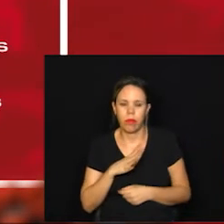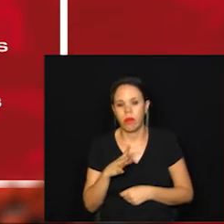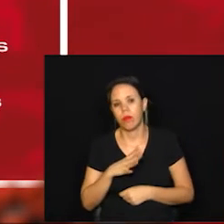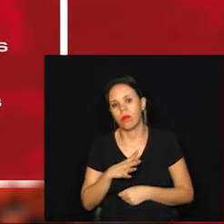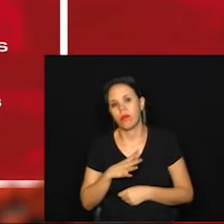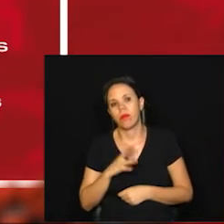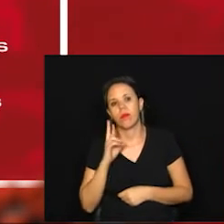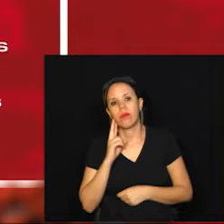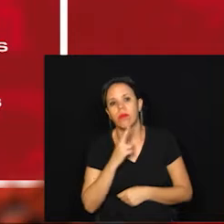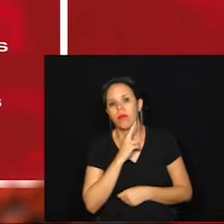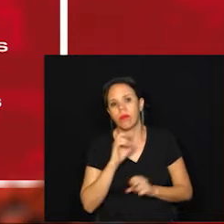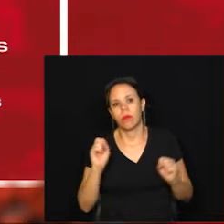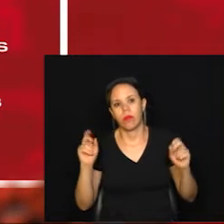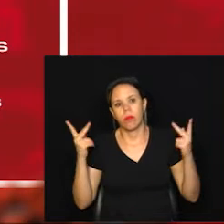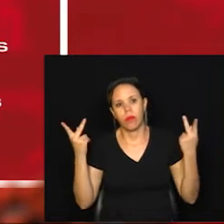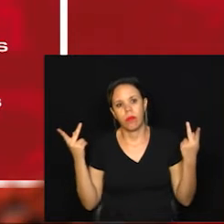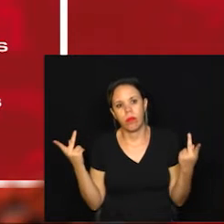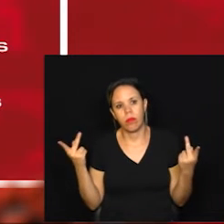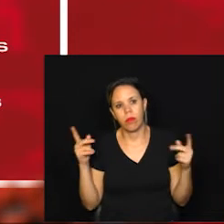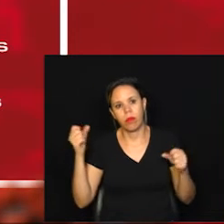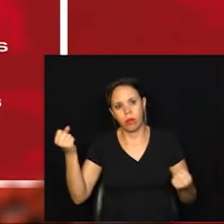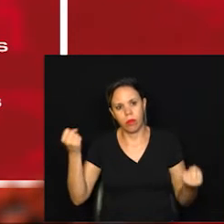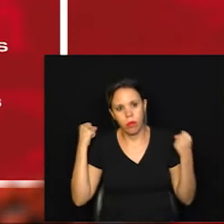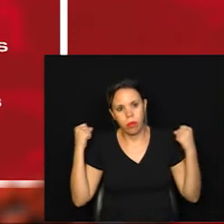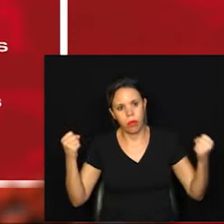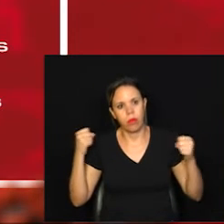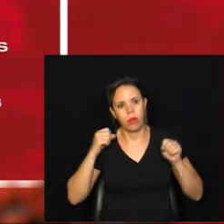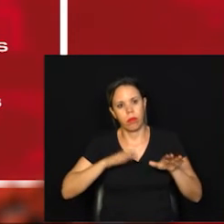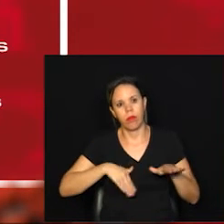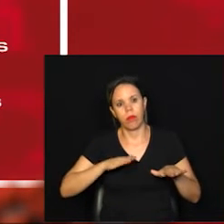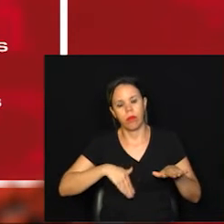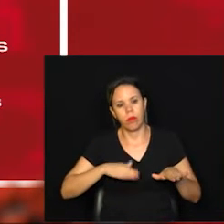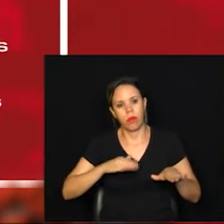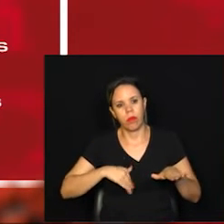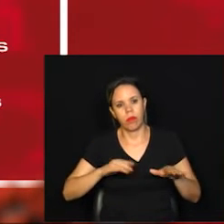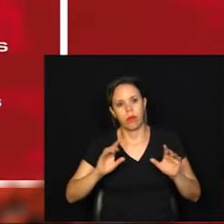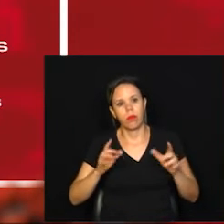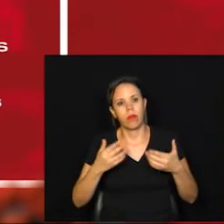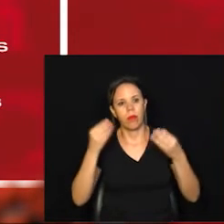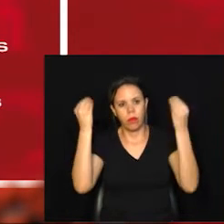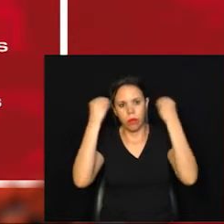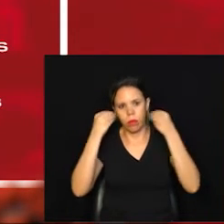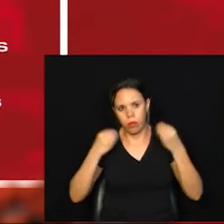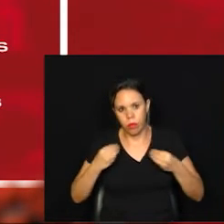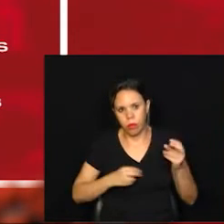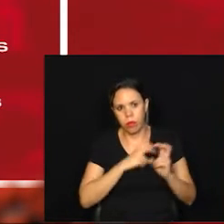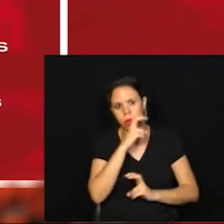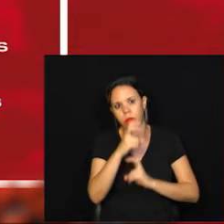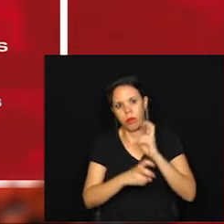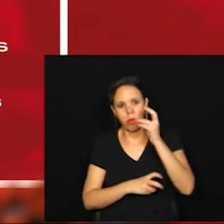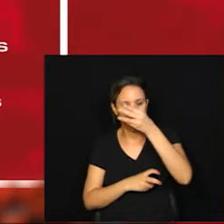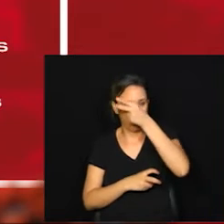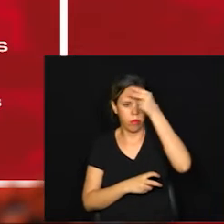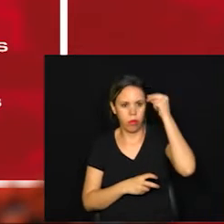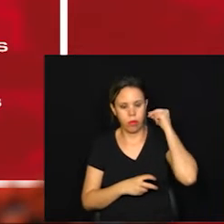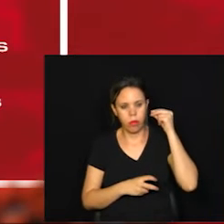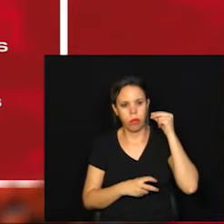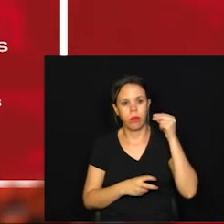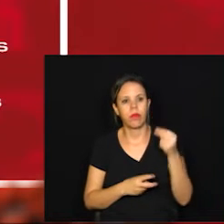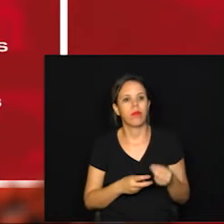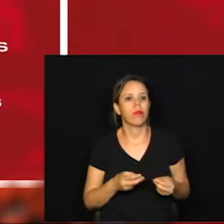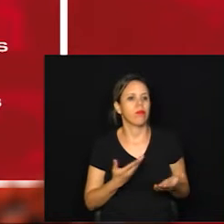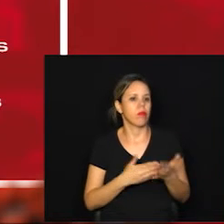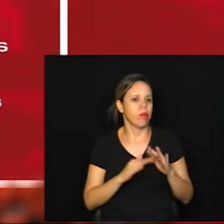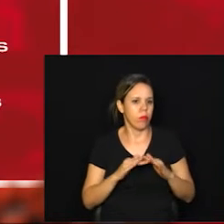cidade? Restaurantes, shopping centers, academias, clubes, salões de beleza, parques públicos, instituições de ensino